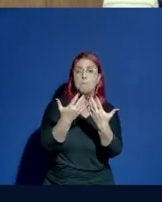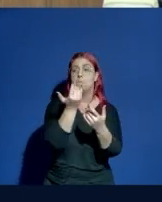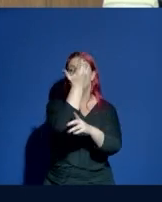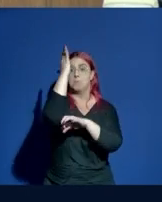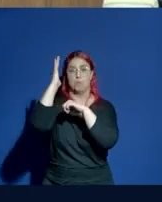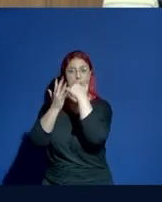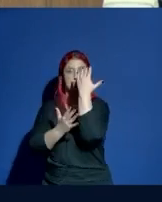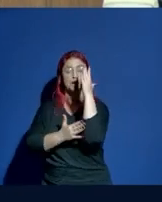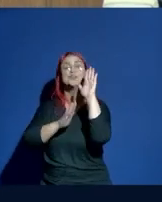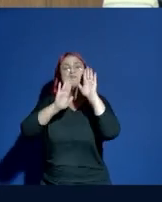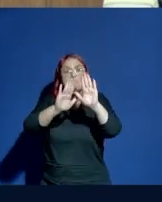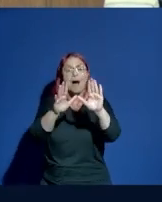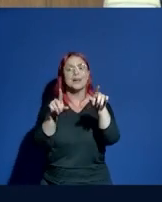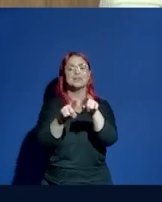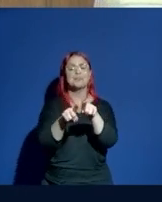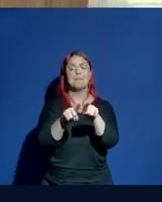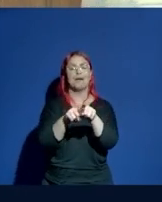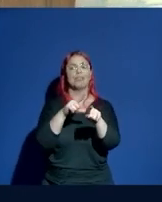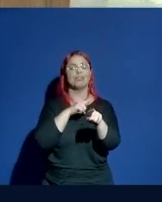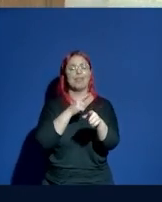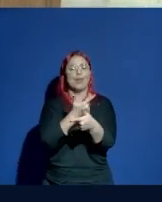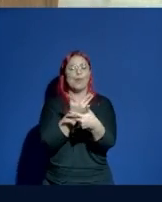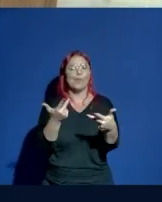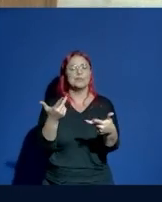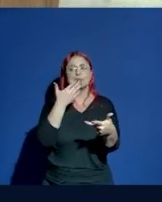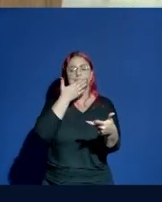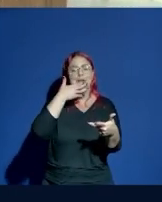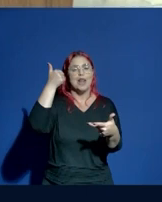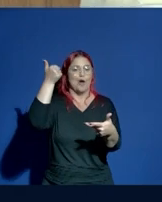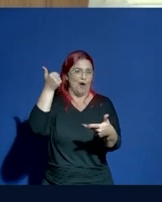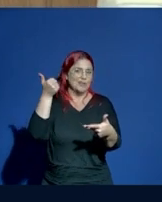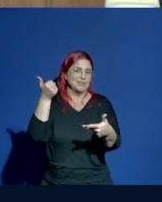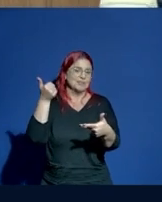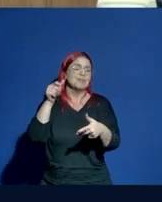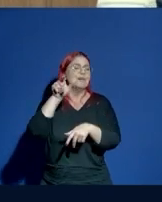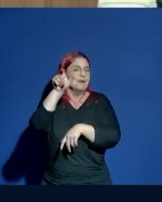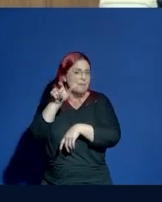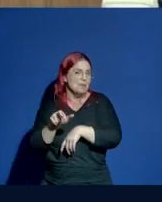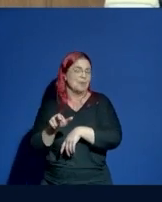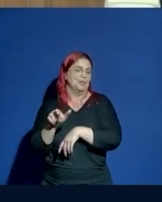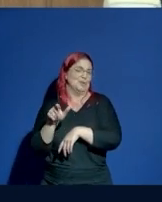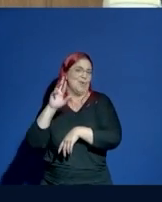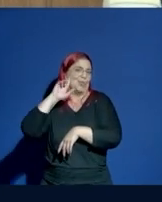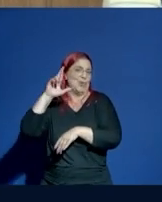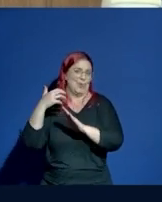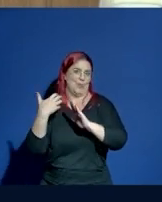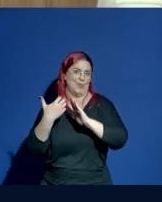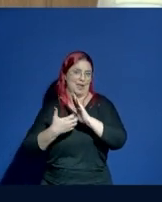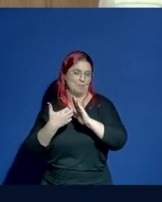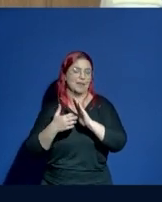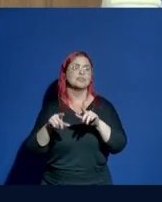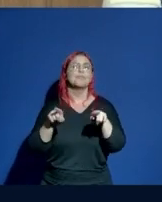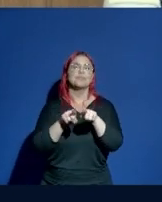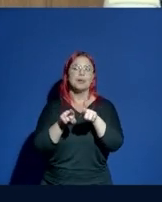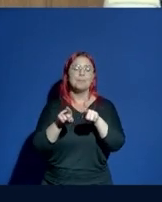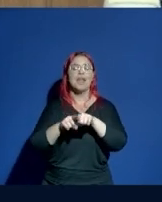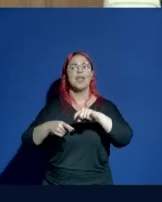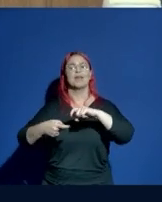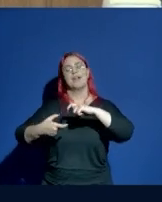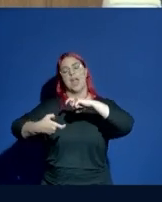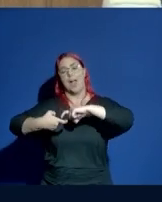ao meio ambiente mas tem todo esse benefício para para o empresário lançamos uma carreta um semi reboque elétrico